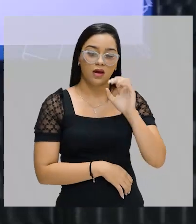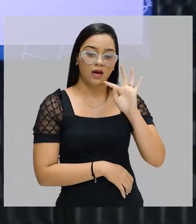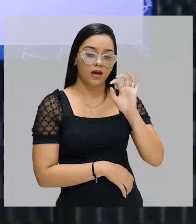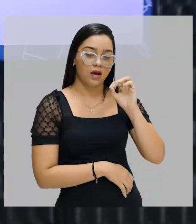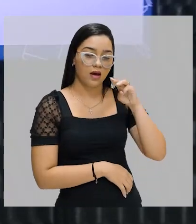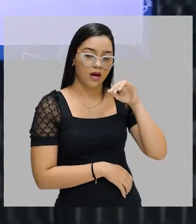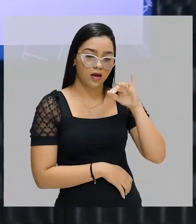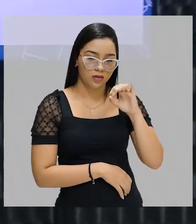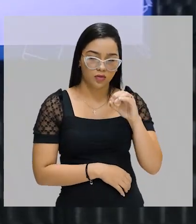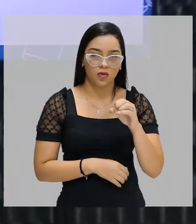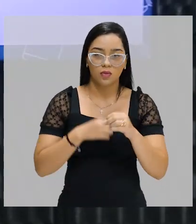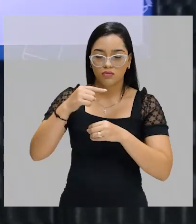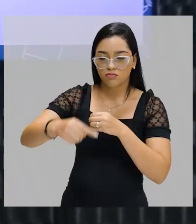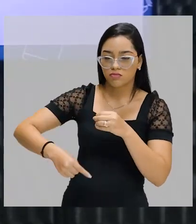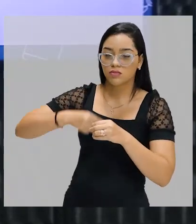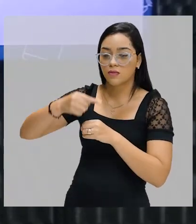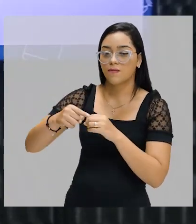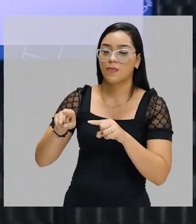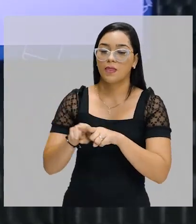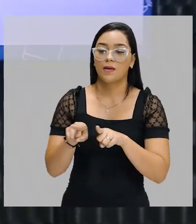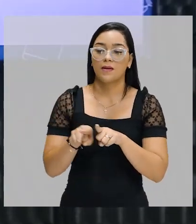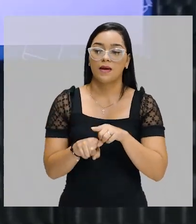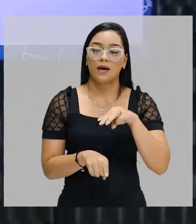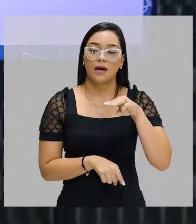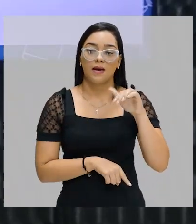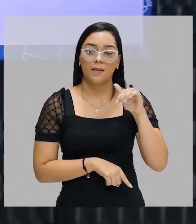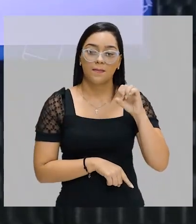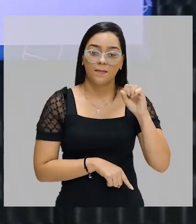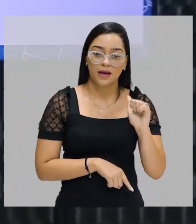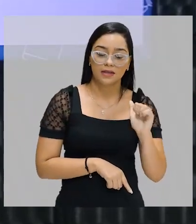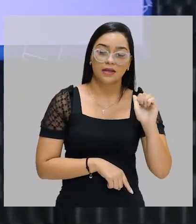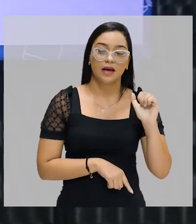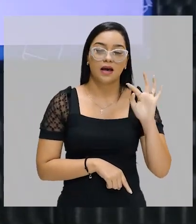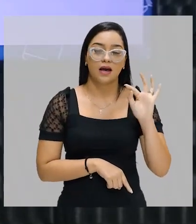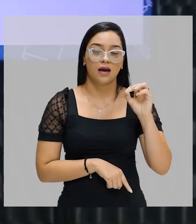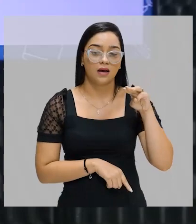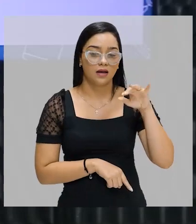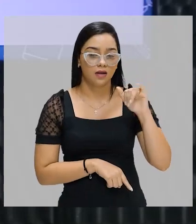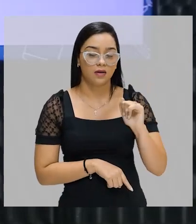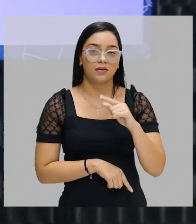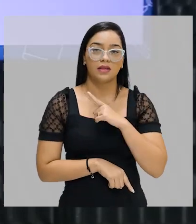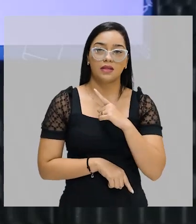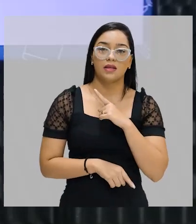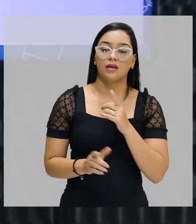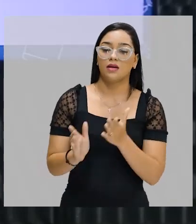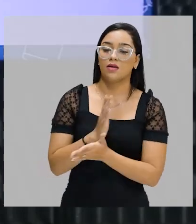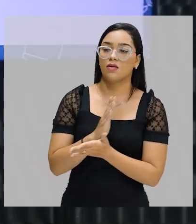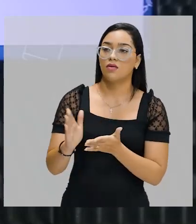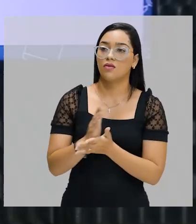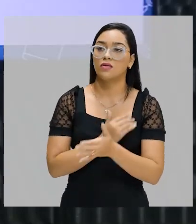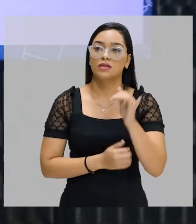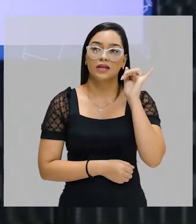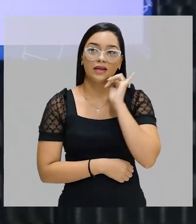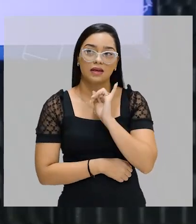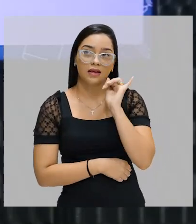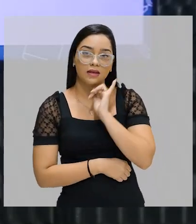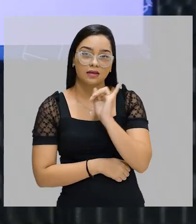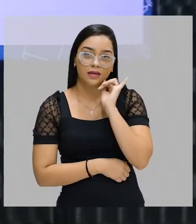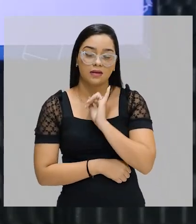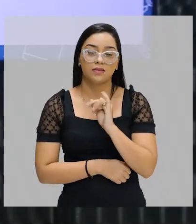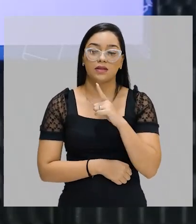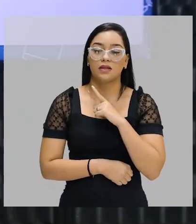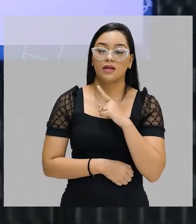falar sobre número de massa, a massa atômica e isótopos, né? Dentro da aula de hoje nós temos alguns exemplos, né, algumas questões que